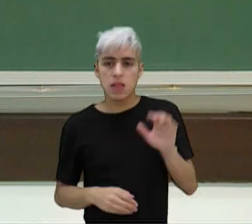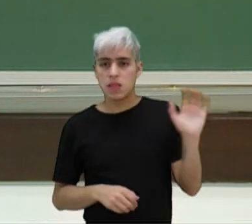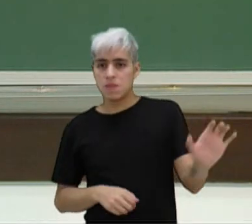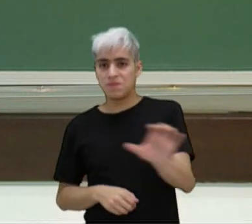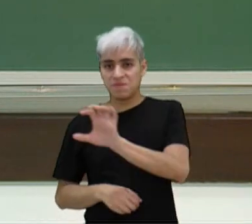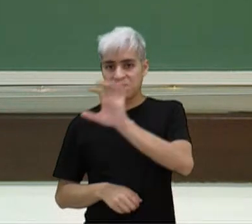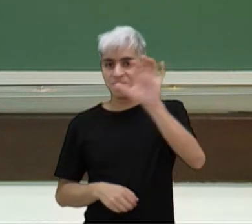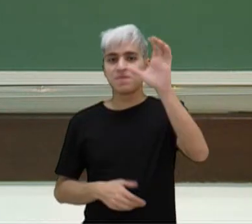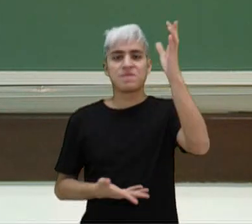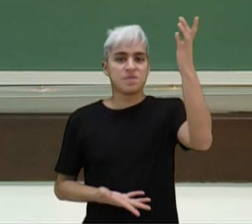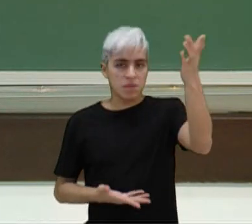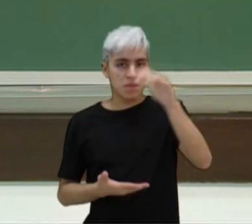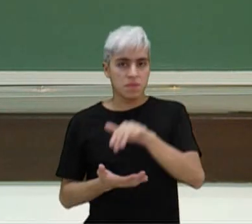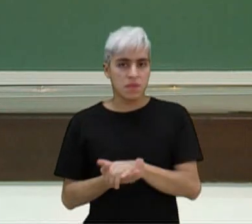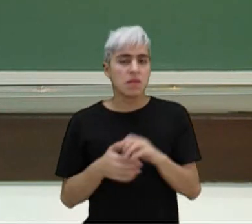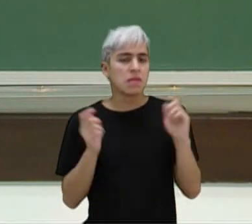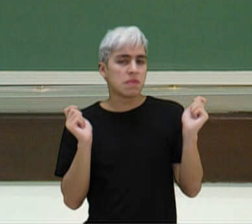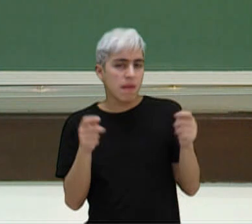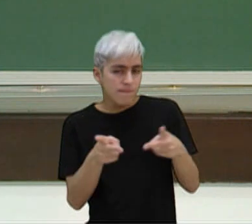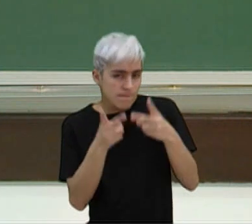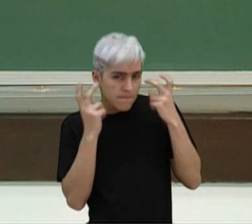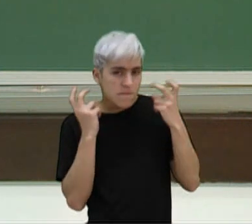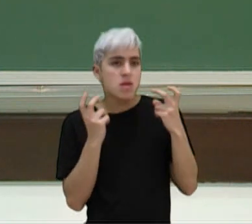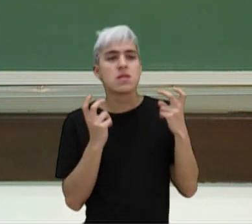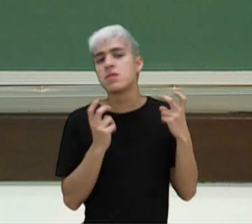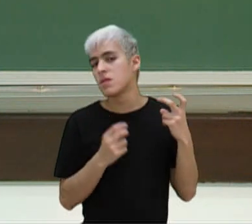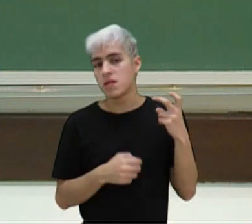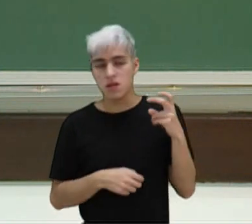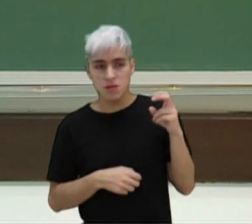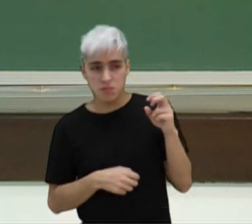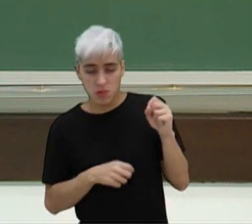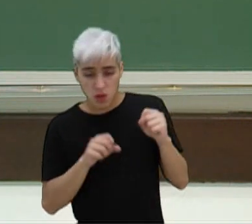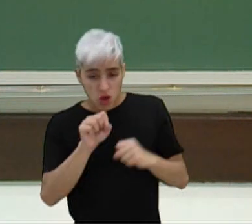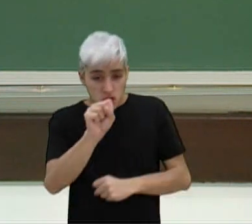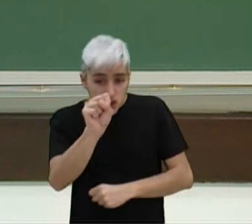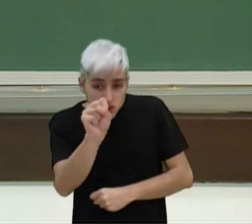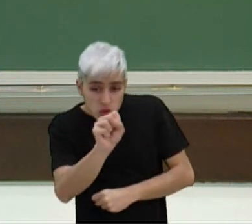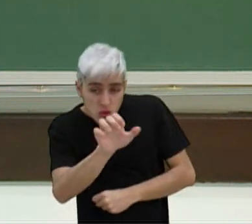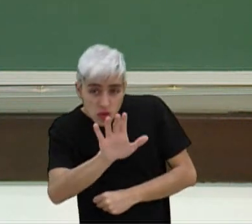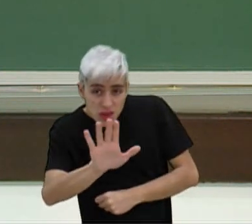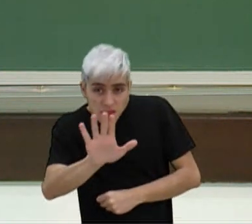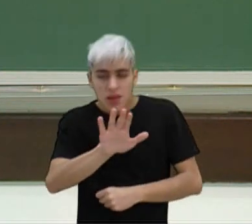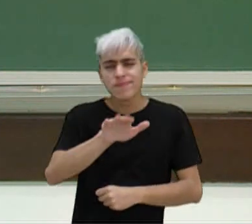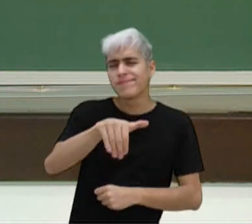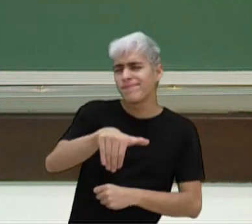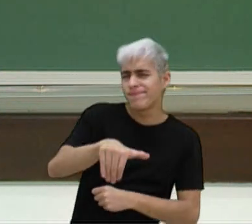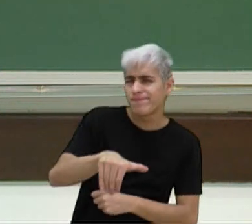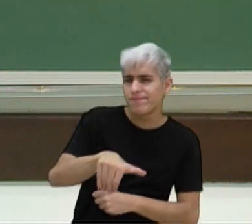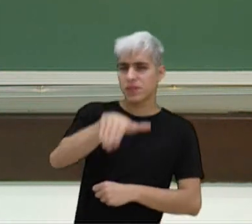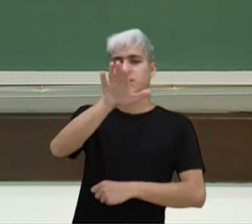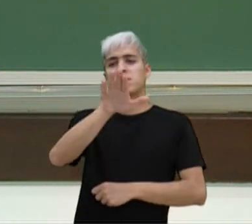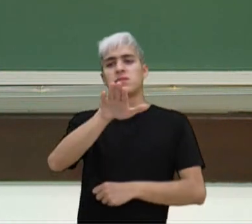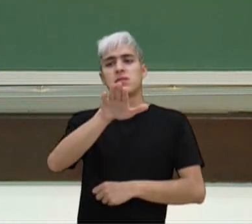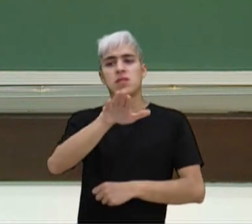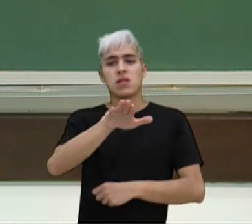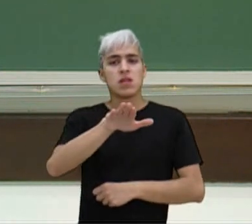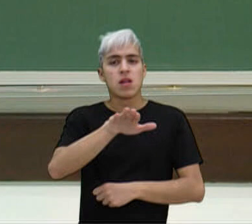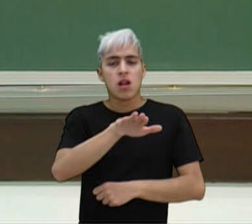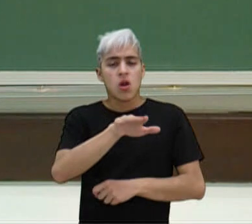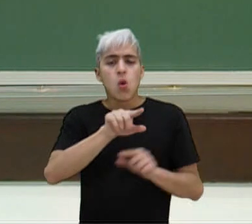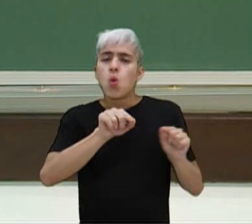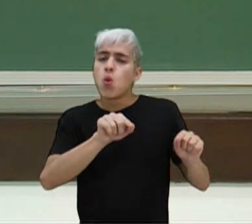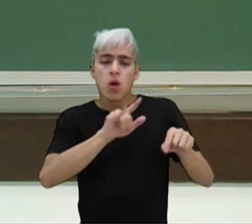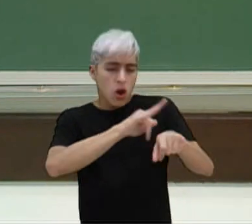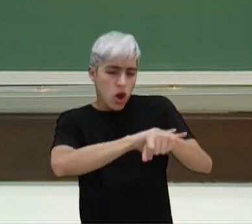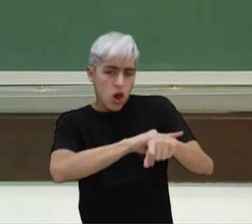regiões, né? Então, aí a gente consegue perceber que a região sudeste é a região que tem o maior, né, um alcance maior